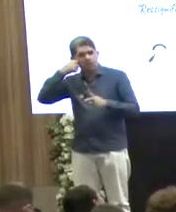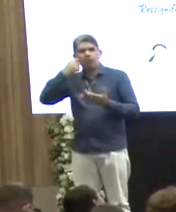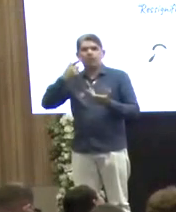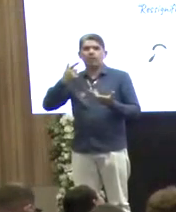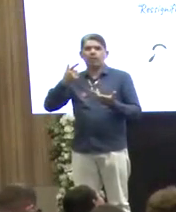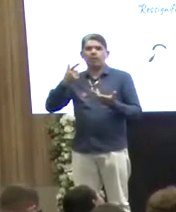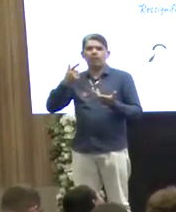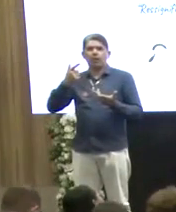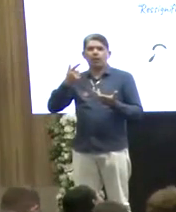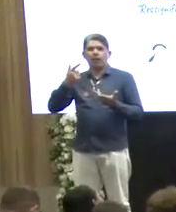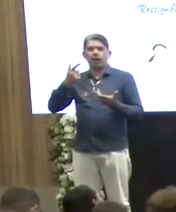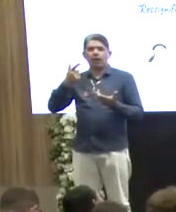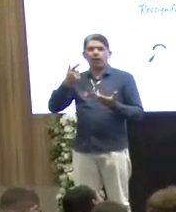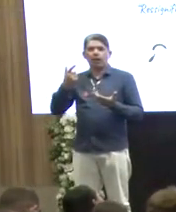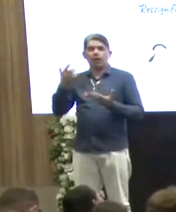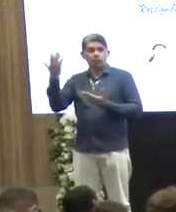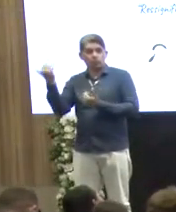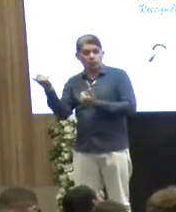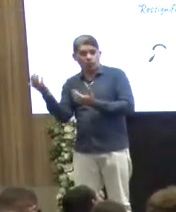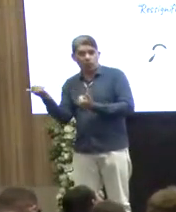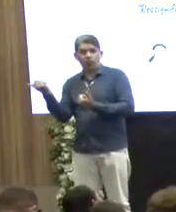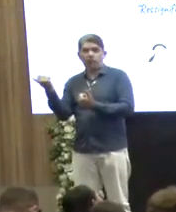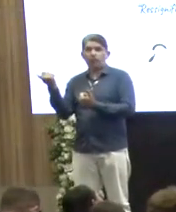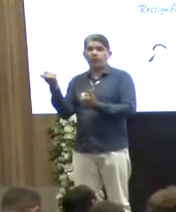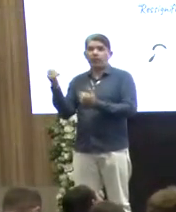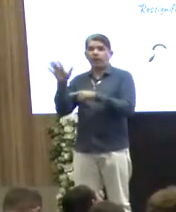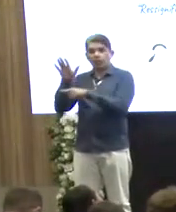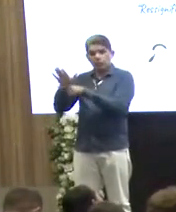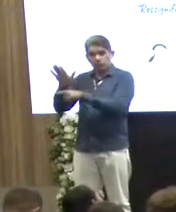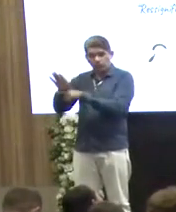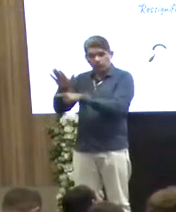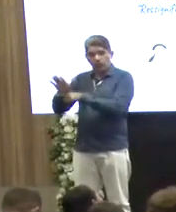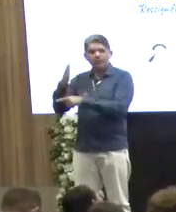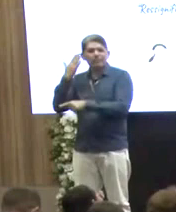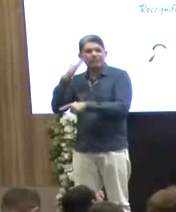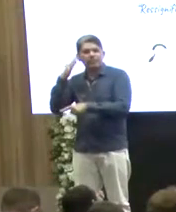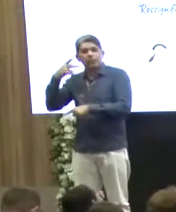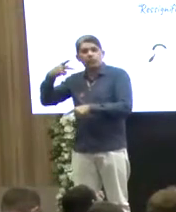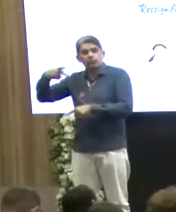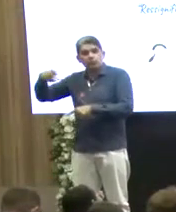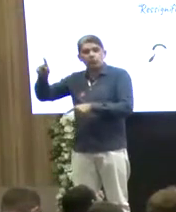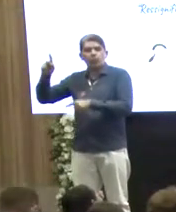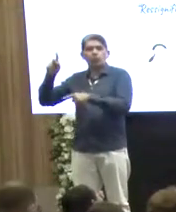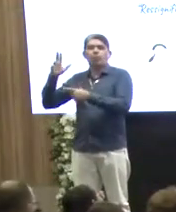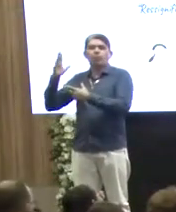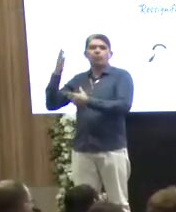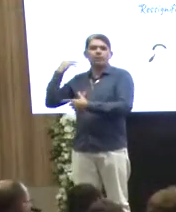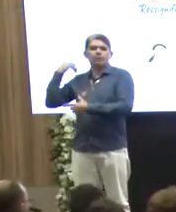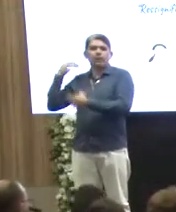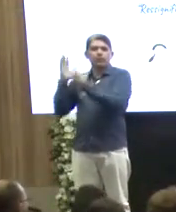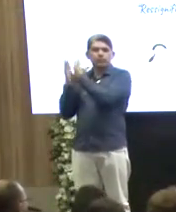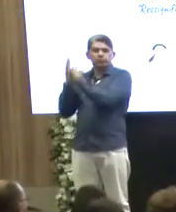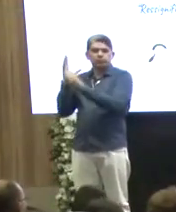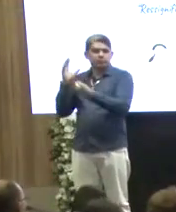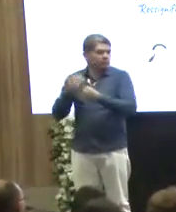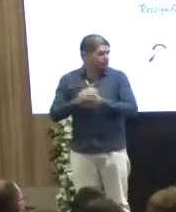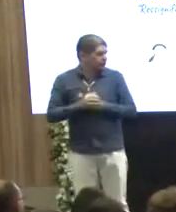quiser, eu uso o meu com turbante, sem turbante, enfim. E aí a gente já trouxe isso para a comunidade. Que tem